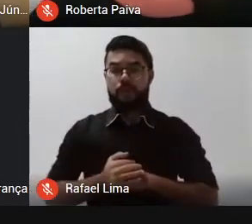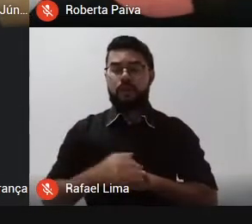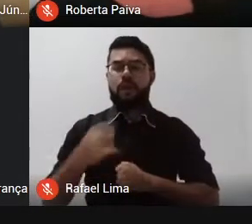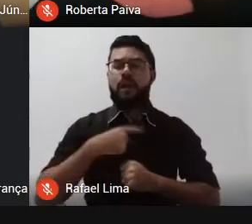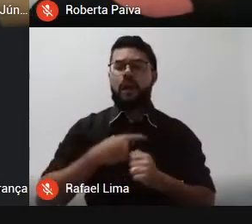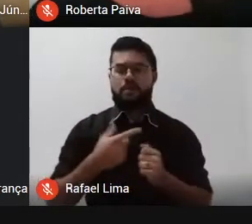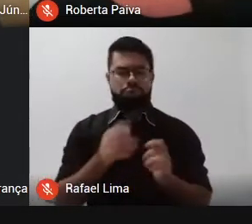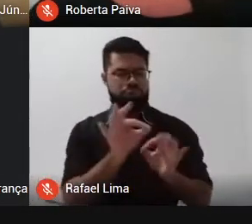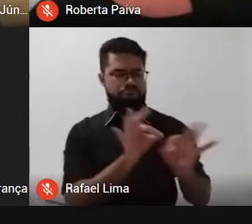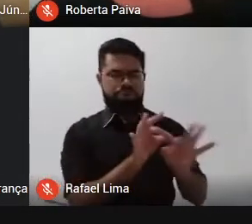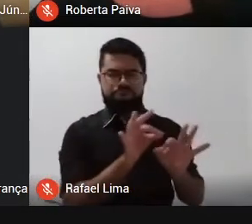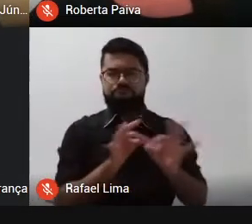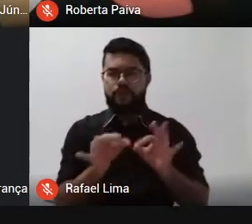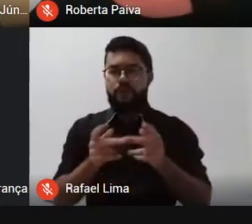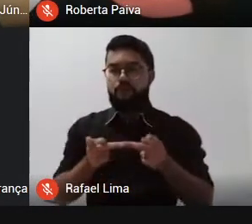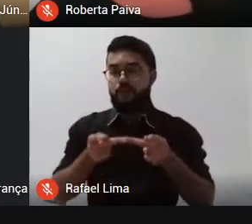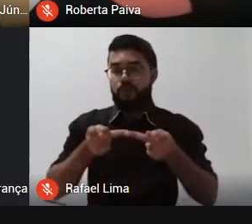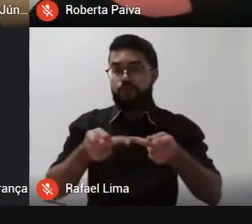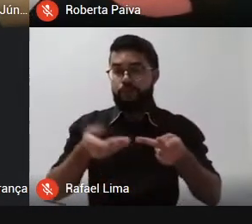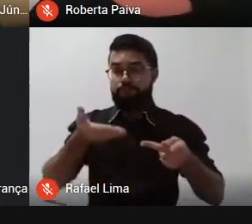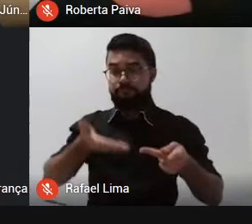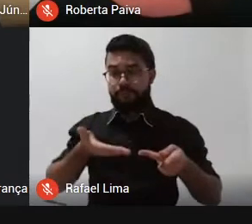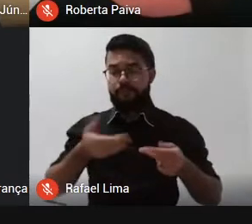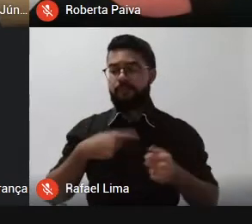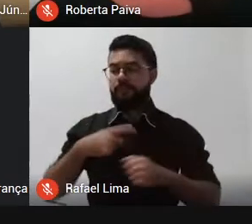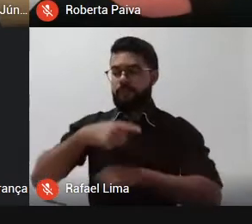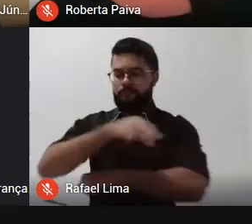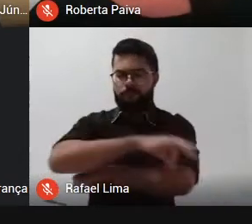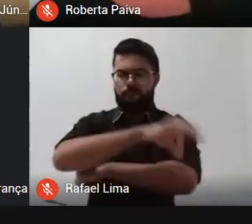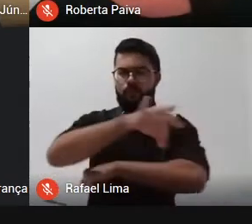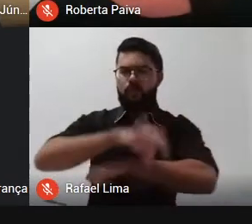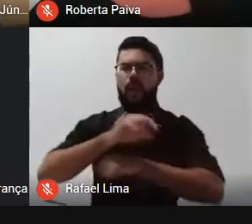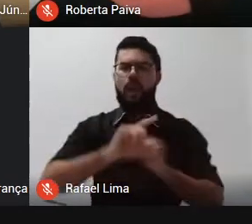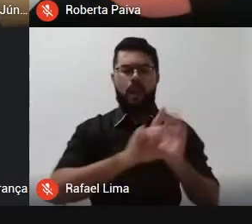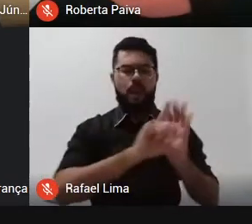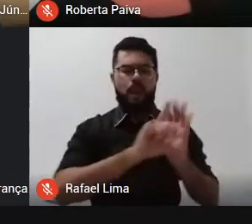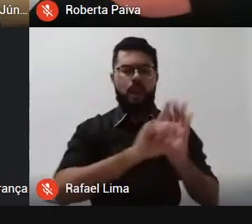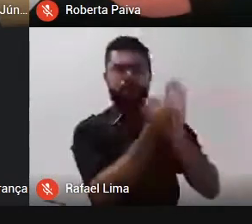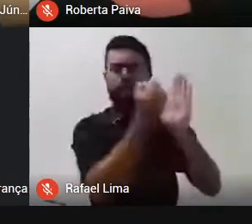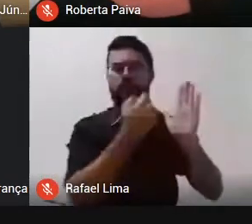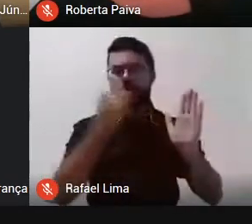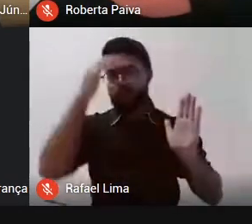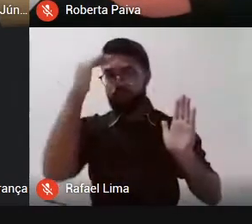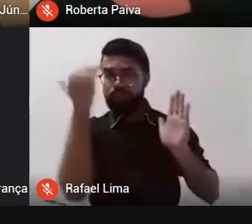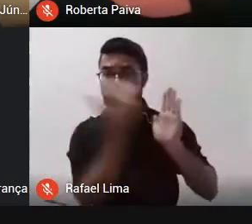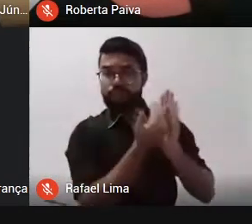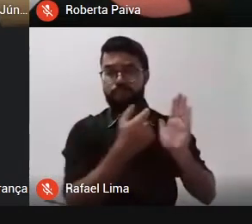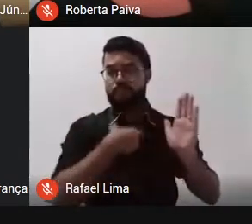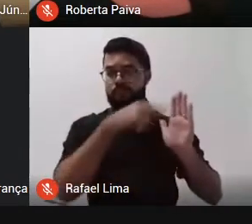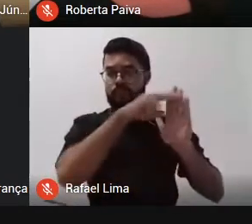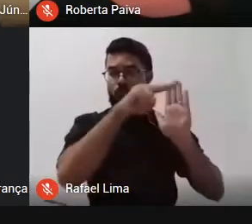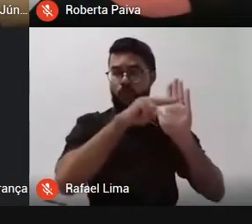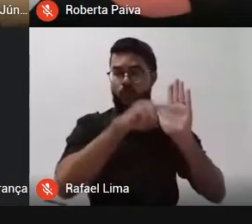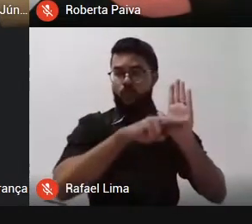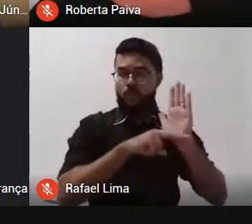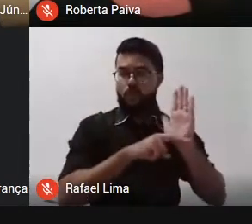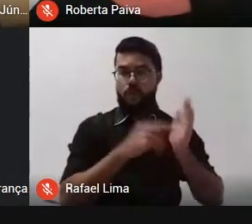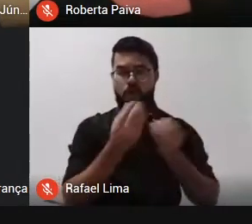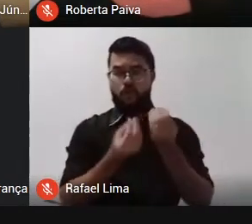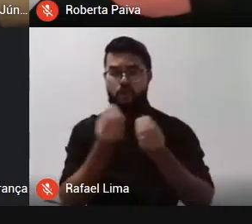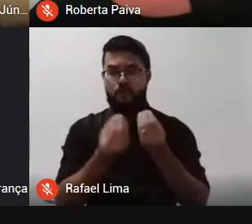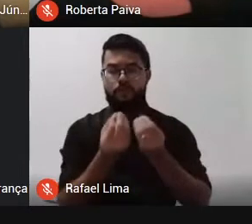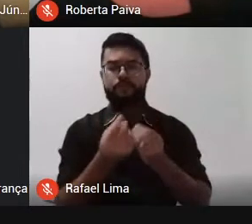projeto de arquitetura legal, todo dentro das normas de desenho, da 6492, a representação